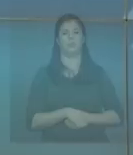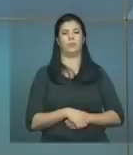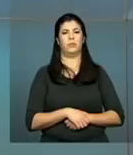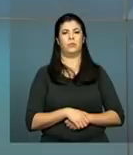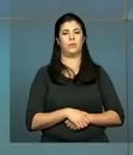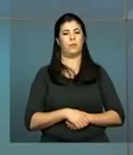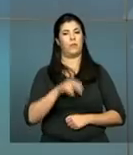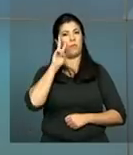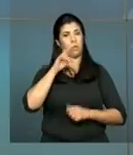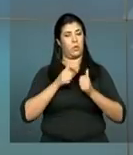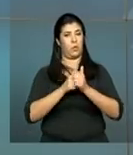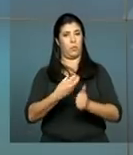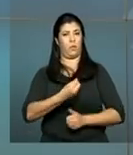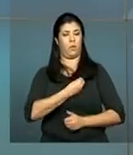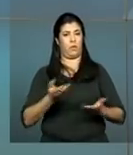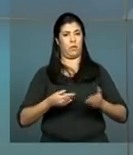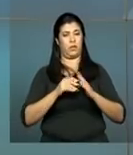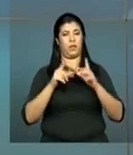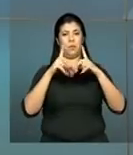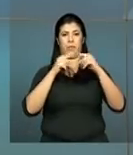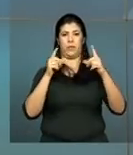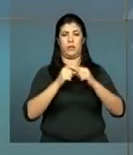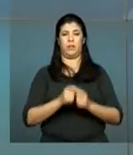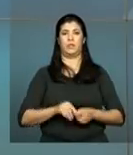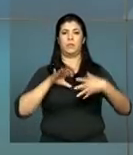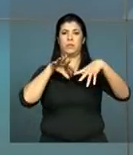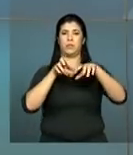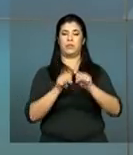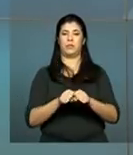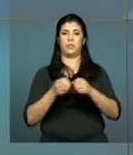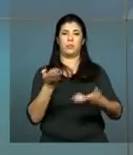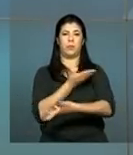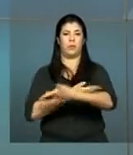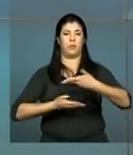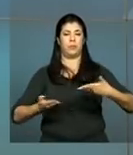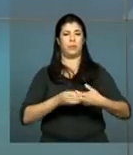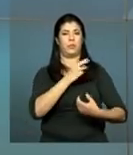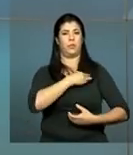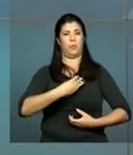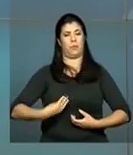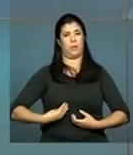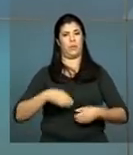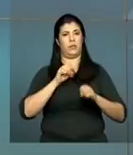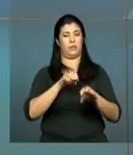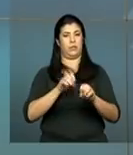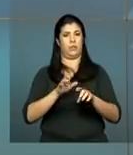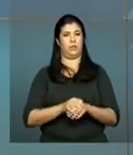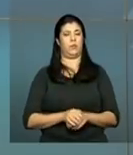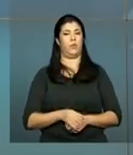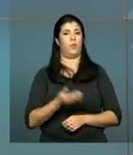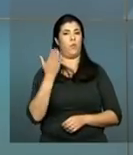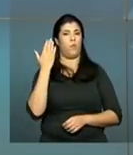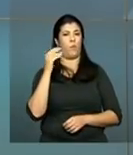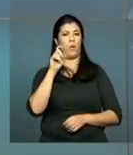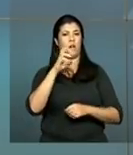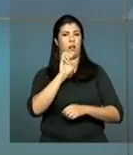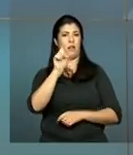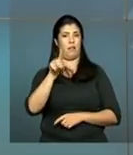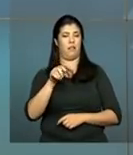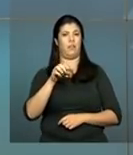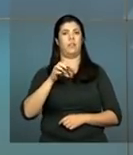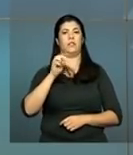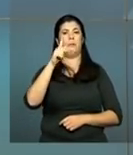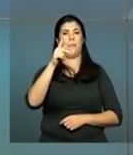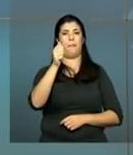Você assistiu ao vivo de Brasília a cerimônia de transmissão do cargo de ministro da Educação. O ex-ministro Henrique Paim, que ocupou